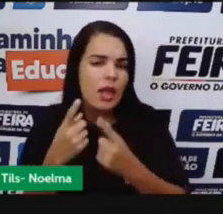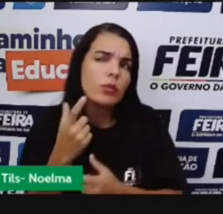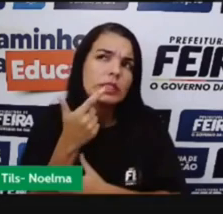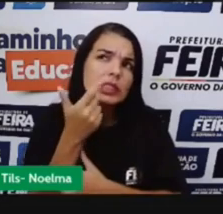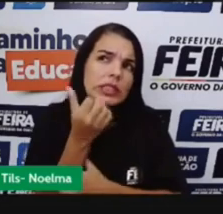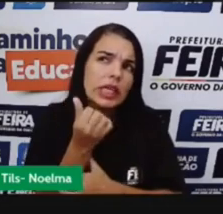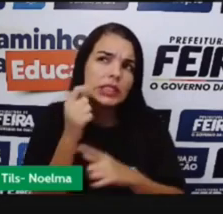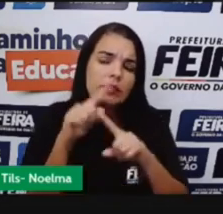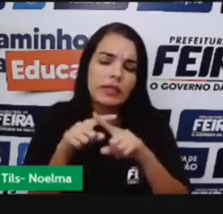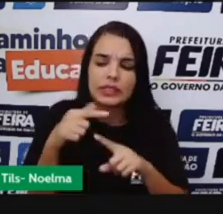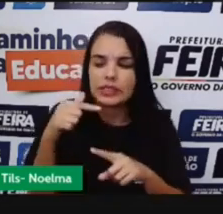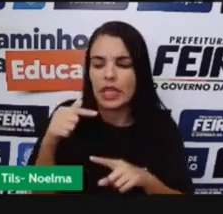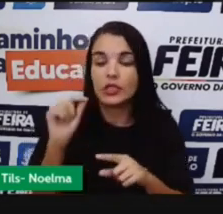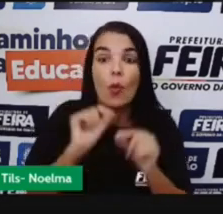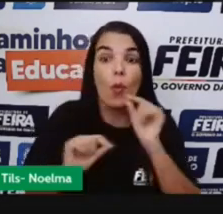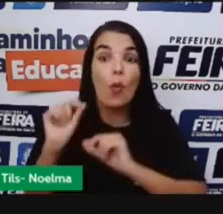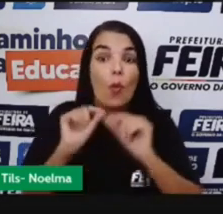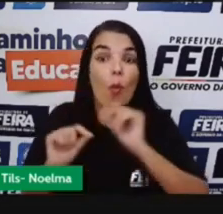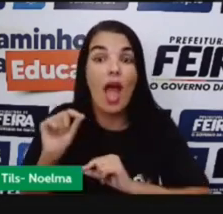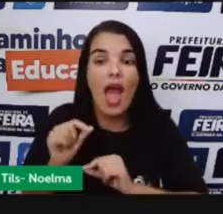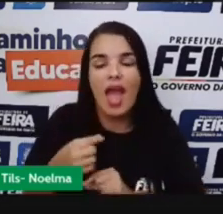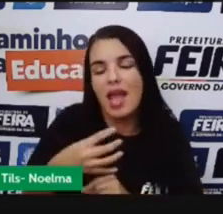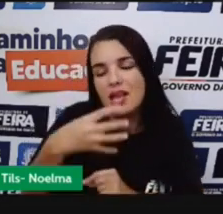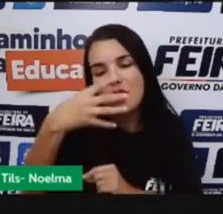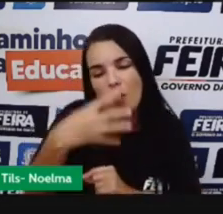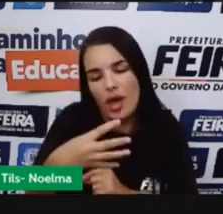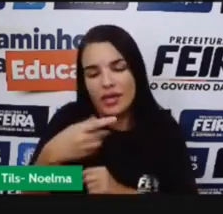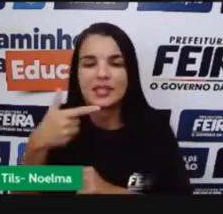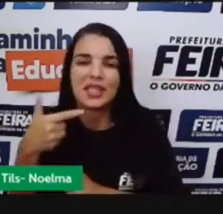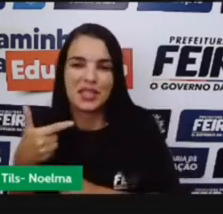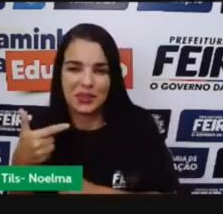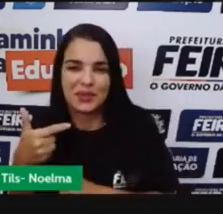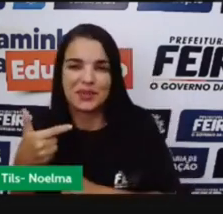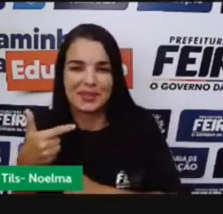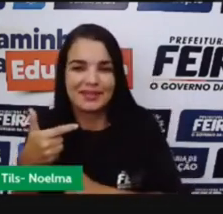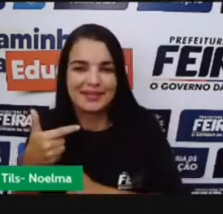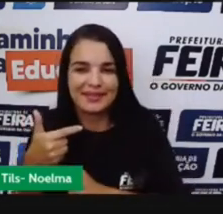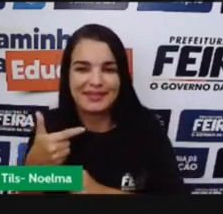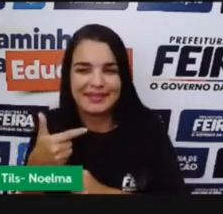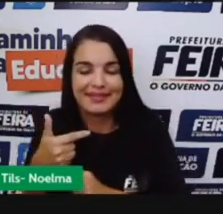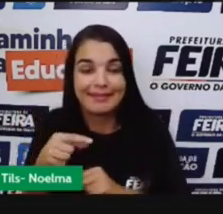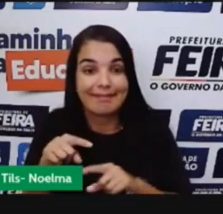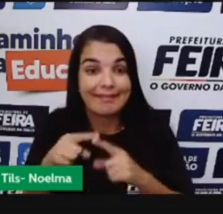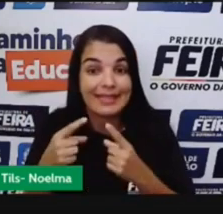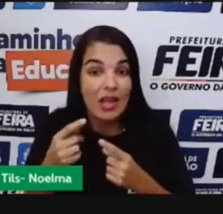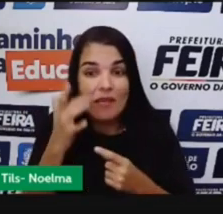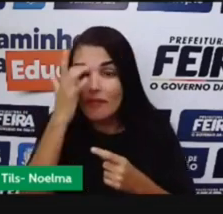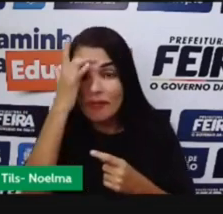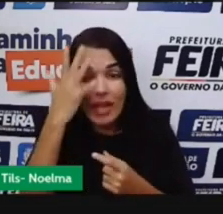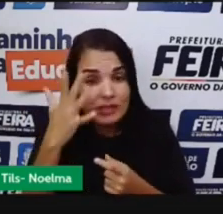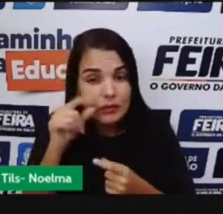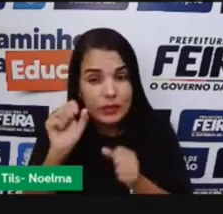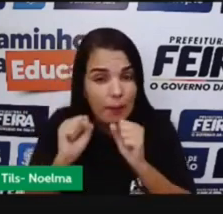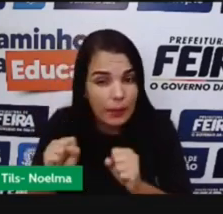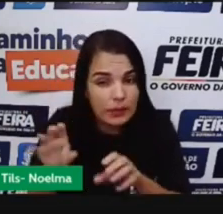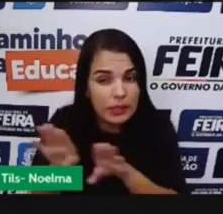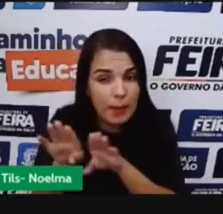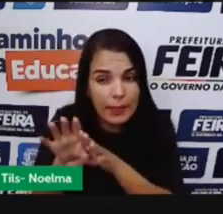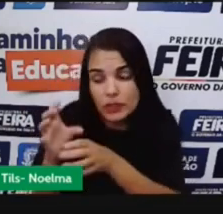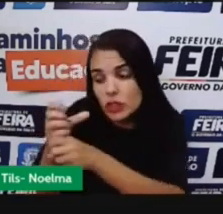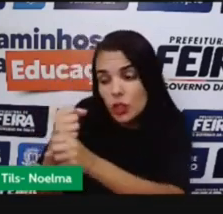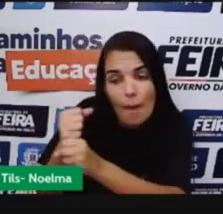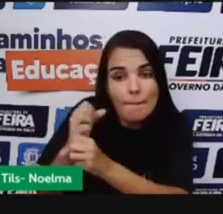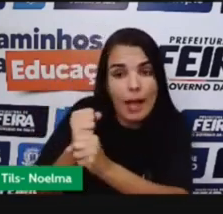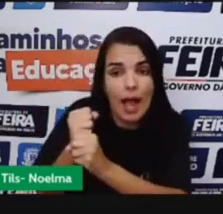7? 42, né? Porque seria 36 mais 6. Esse é o macetinho que vocês podem estar usando. Se você não